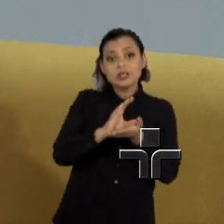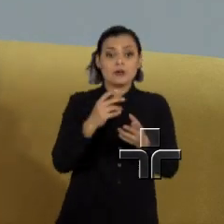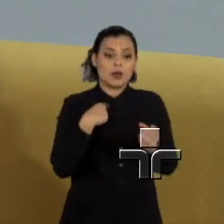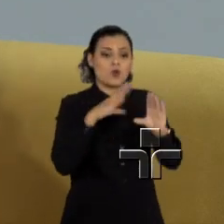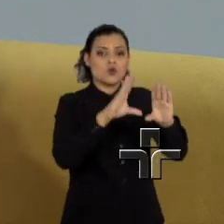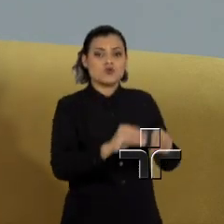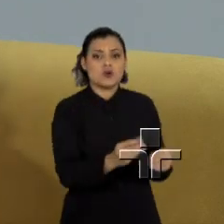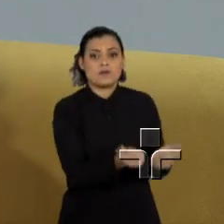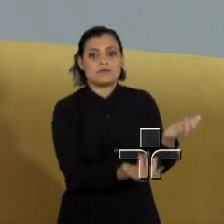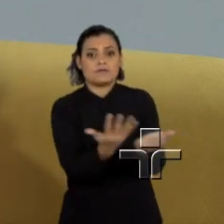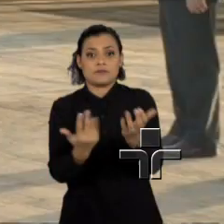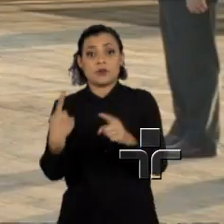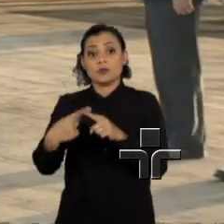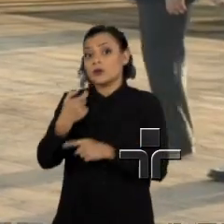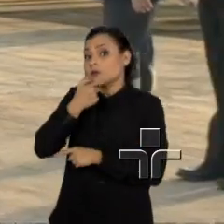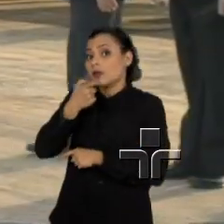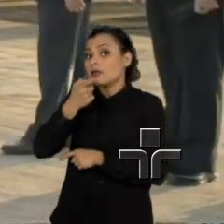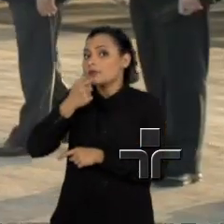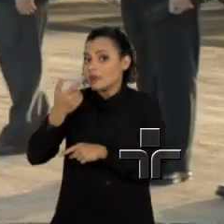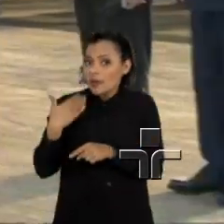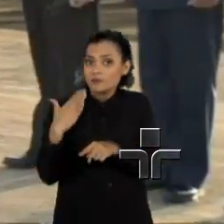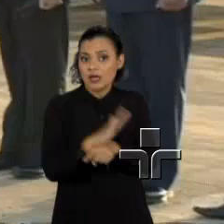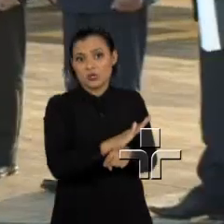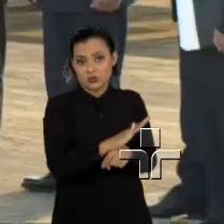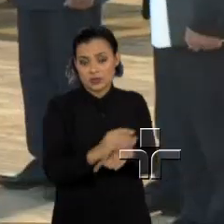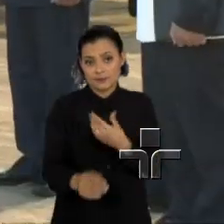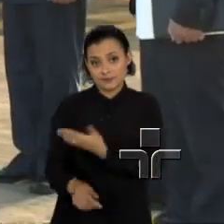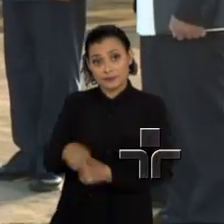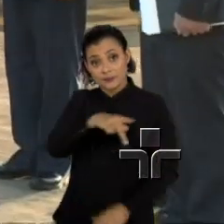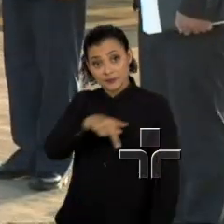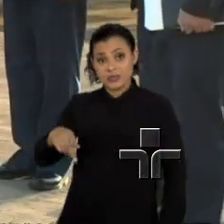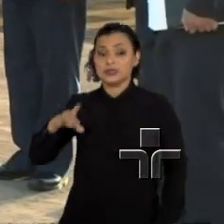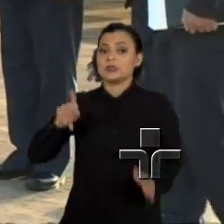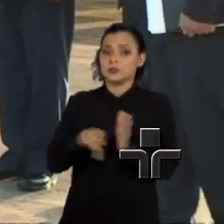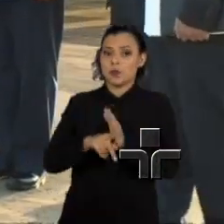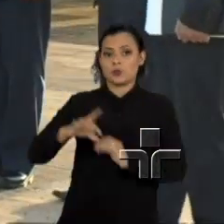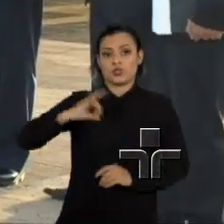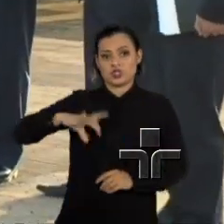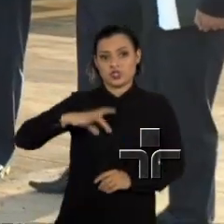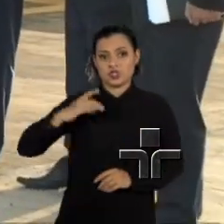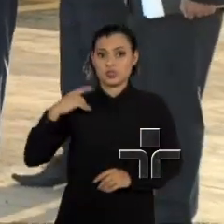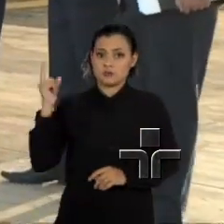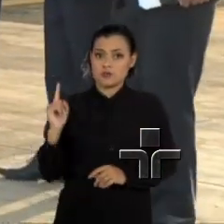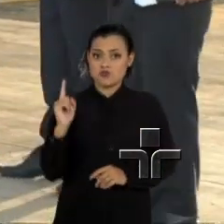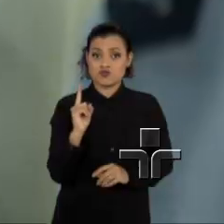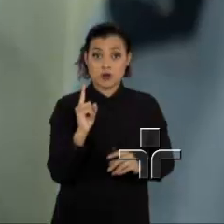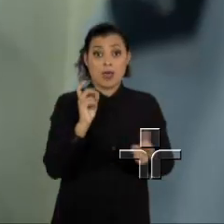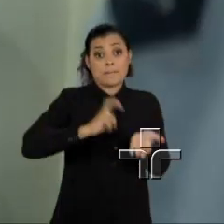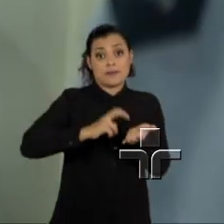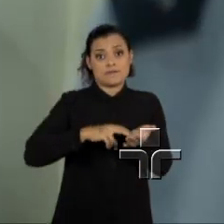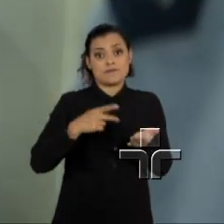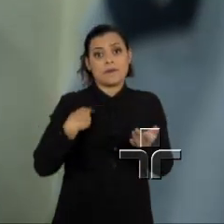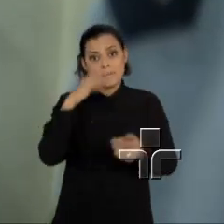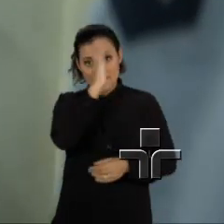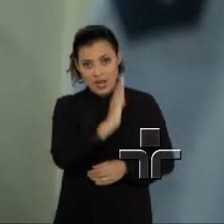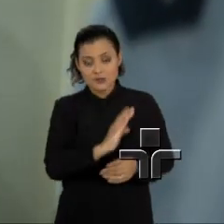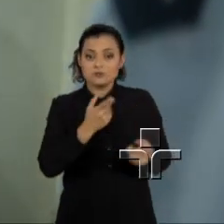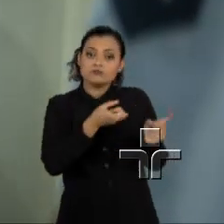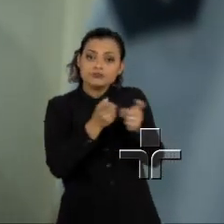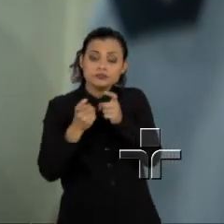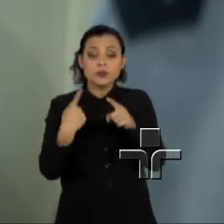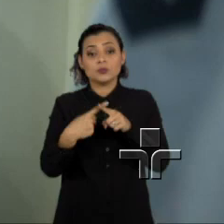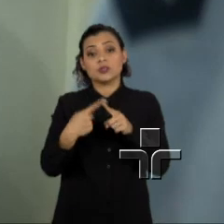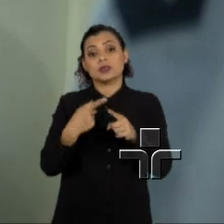pelo governo britânico. O presidente chileno, Sebastián Pinheira, veio ao Brasil logo depois de participar como observador da reunião